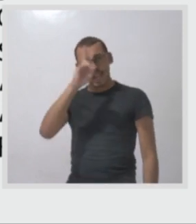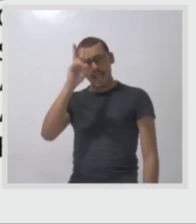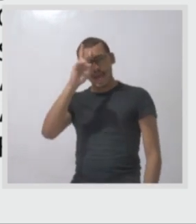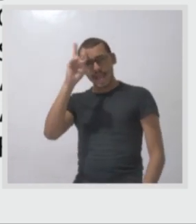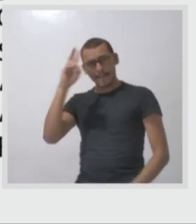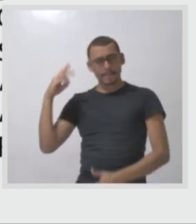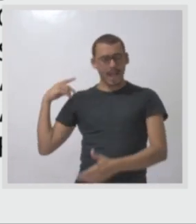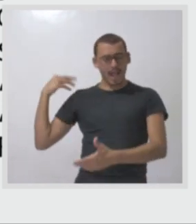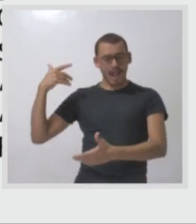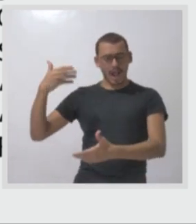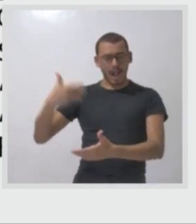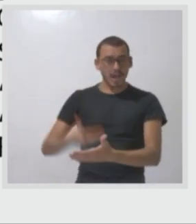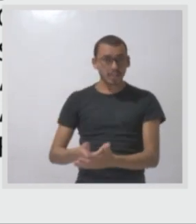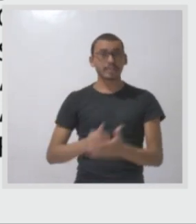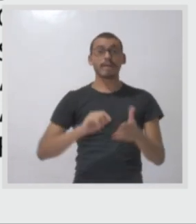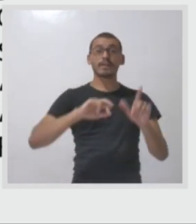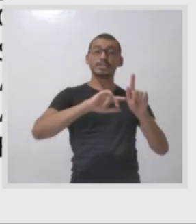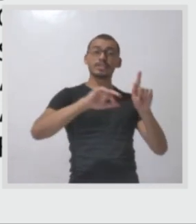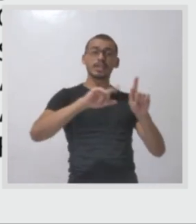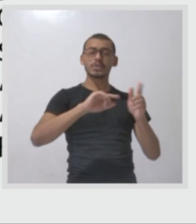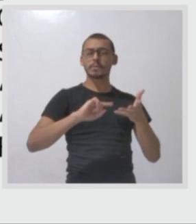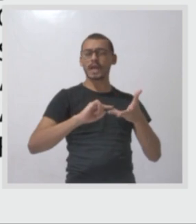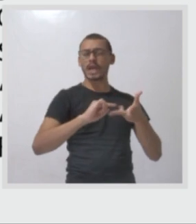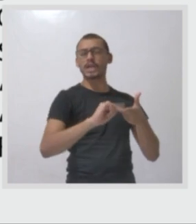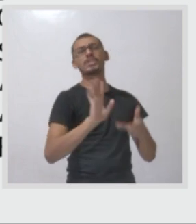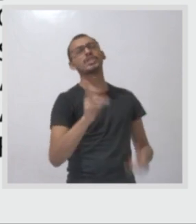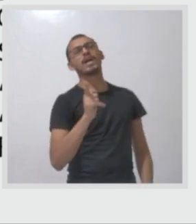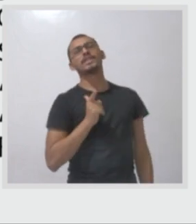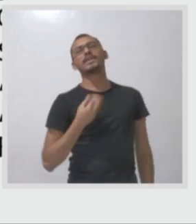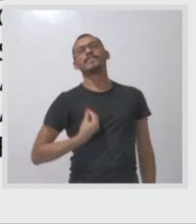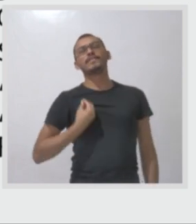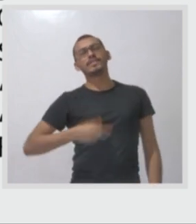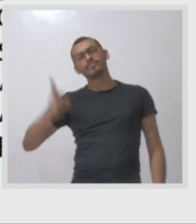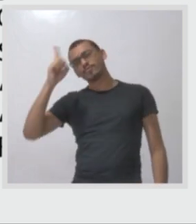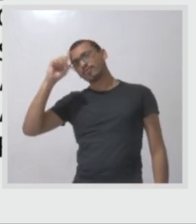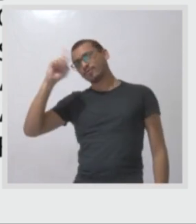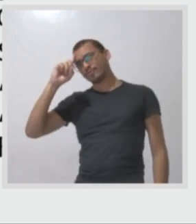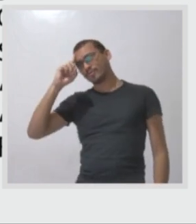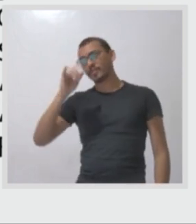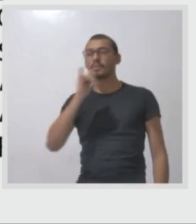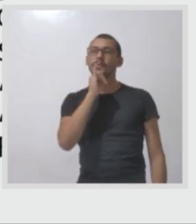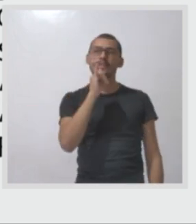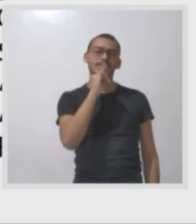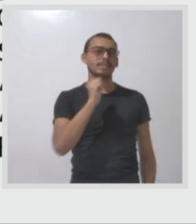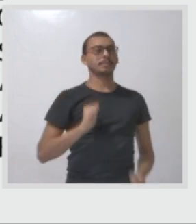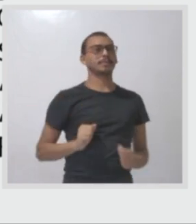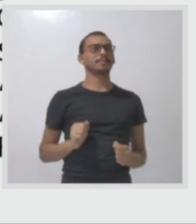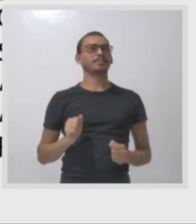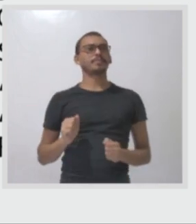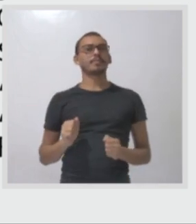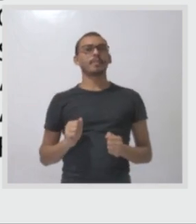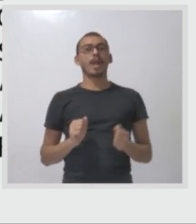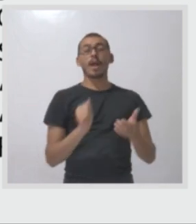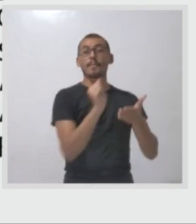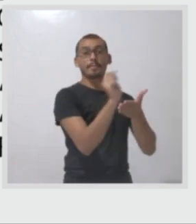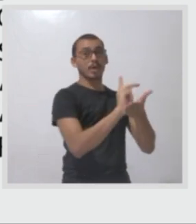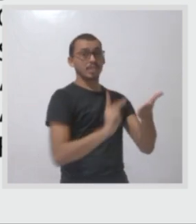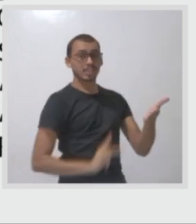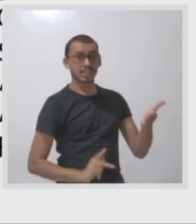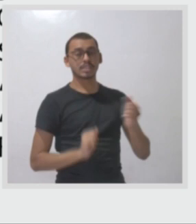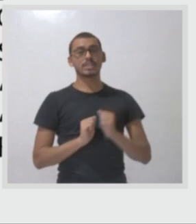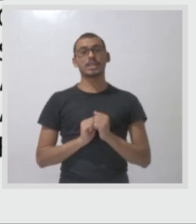né? Vários desses gêneros vocês estão lidando com eles diariamente. Por exemplo, nós temos como gêneros textuais a poesia,